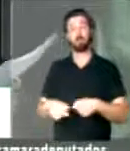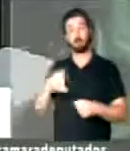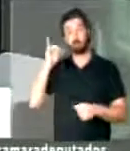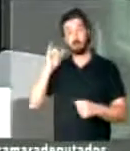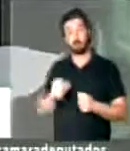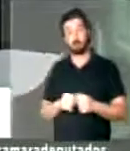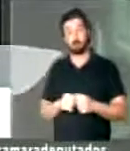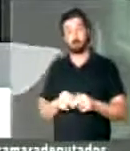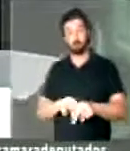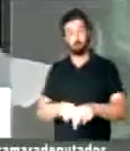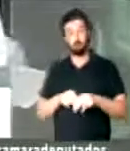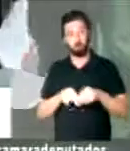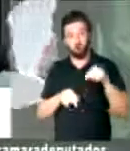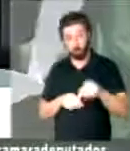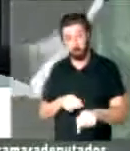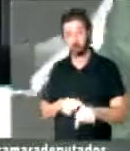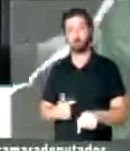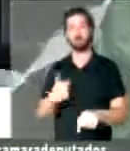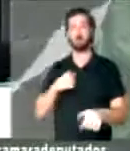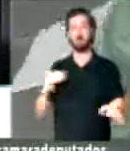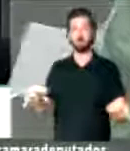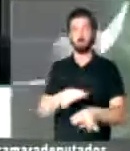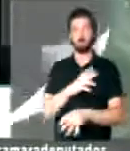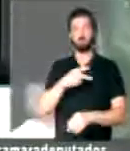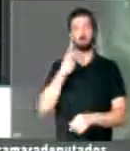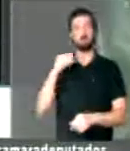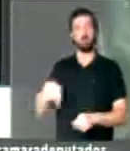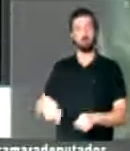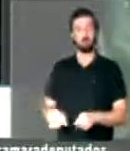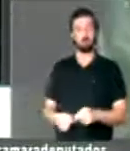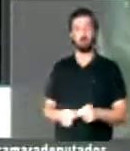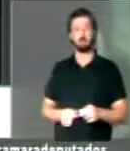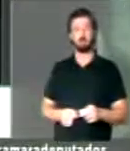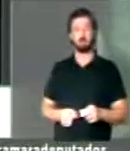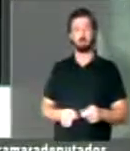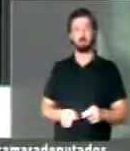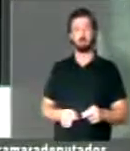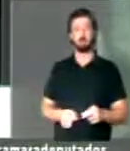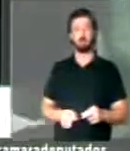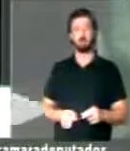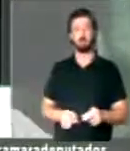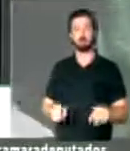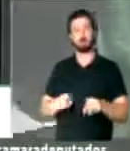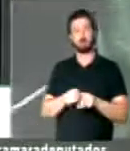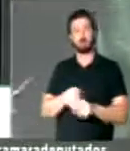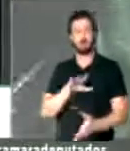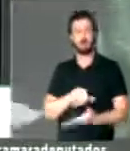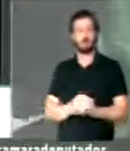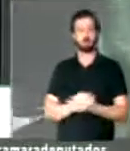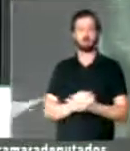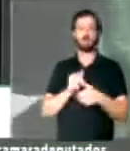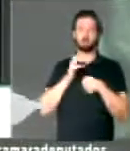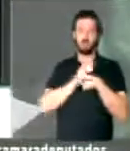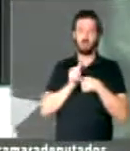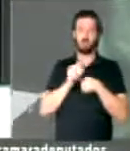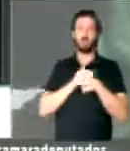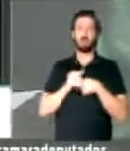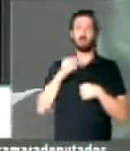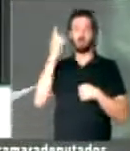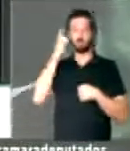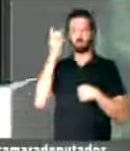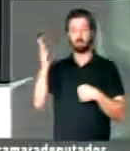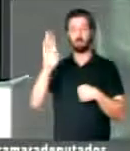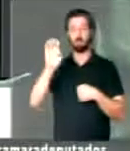diante desse cenário, eu quero concluir aqui essa nossa fala no grande expediente, fazer também um registro muito carinhoso ao